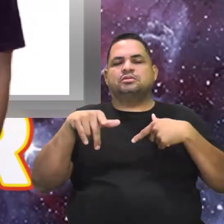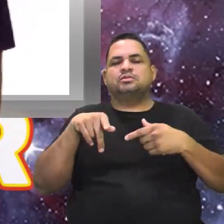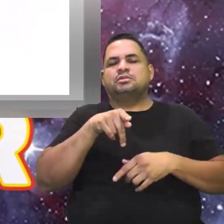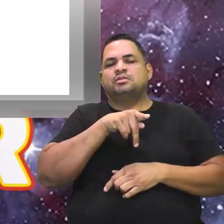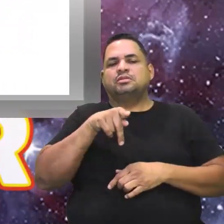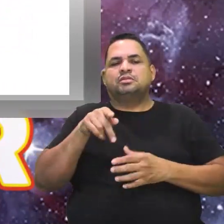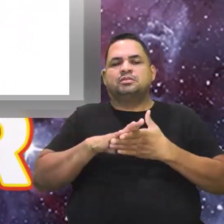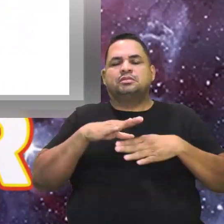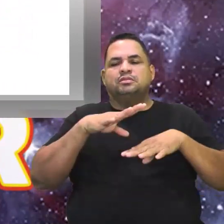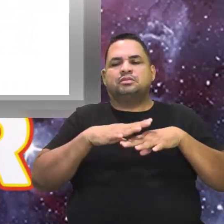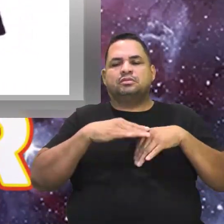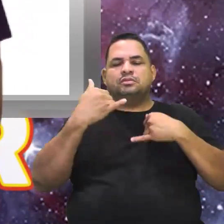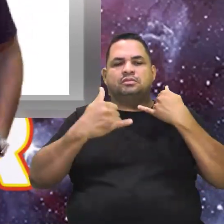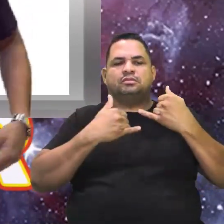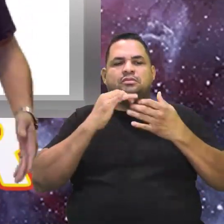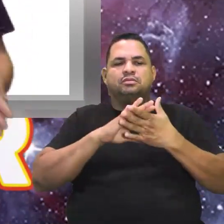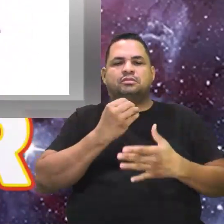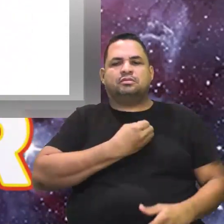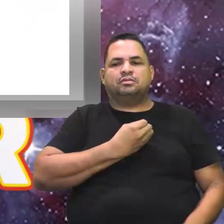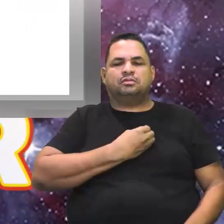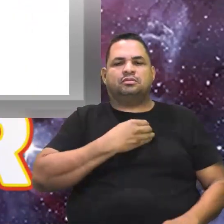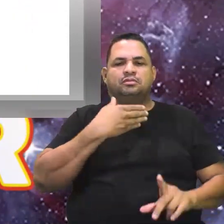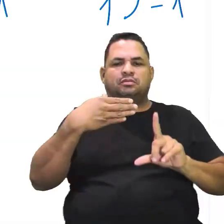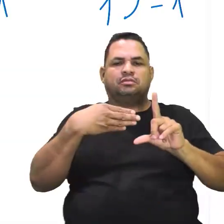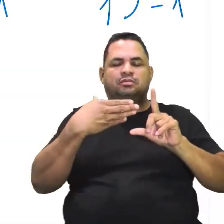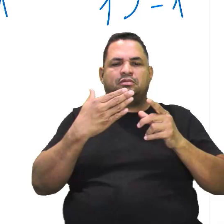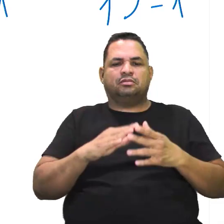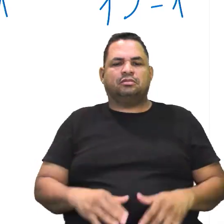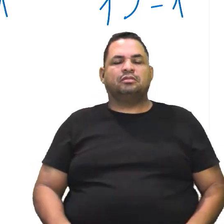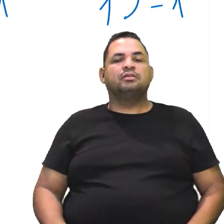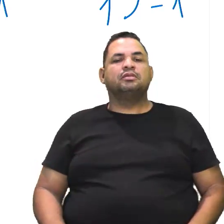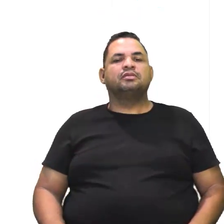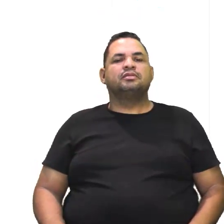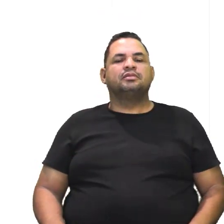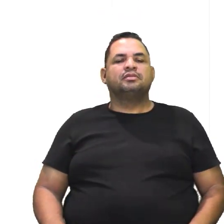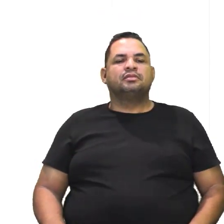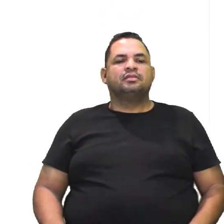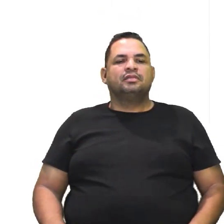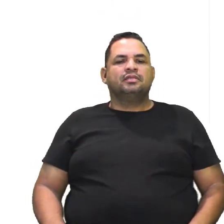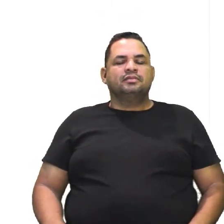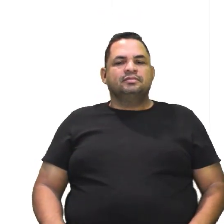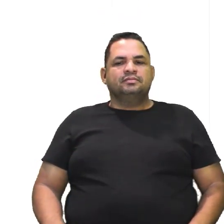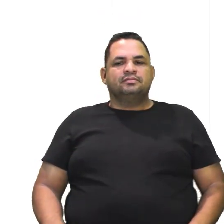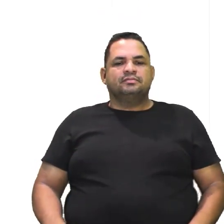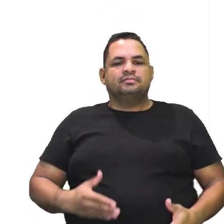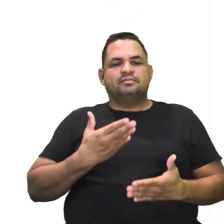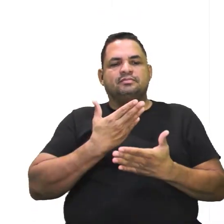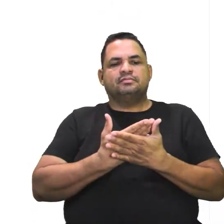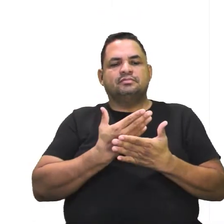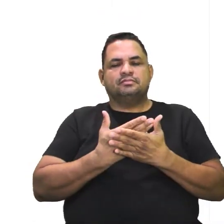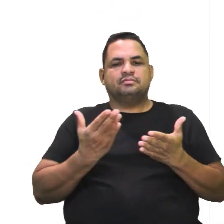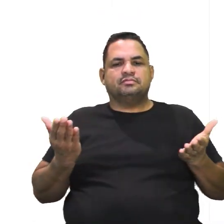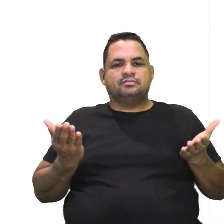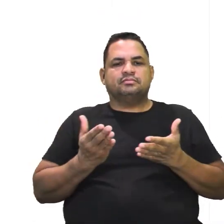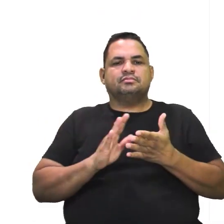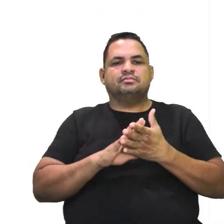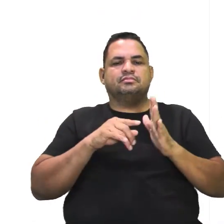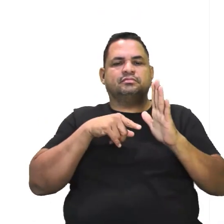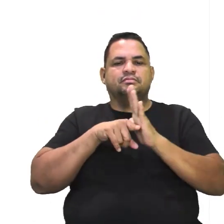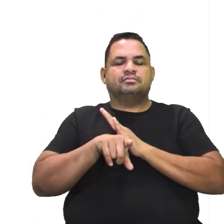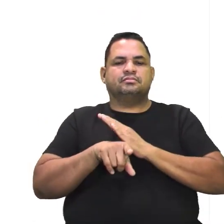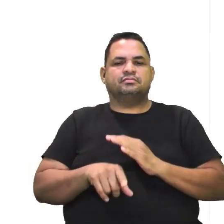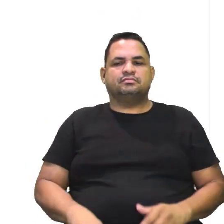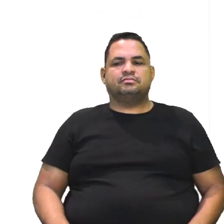falar, né, gente? Brincando com os números, vamos lá na telinha. Então, ainda temos o nosso Brincando com os Números da aula de hoje. E a